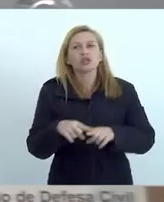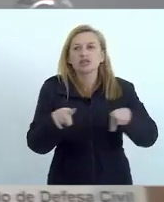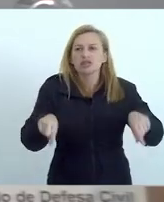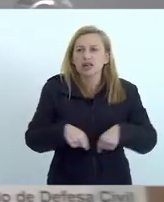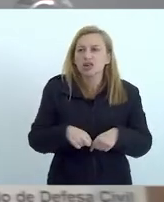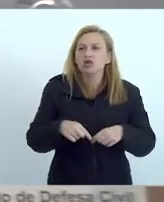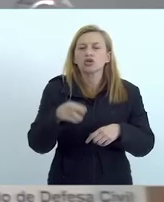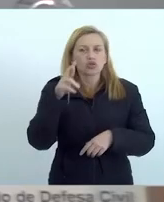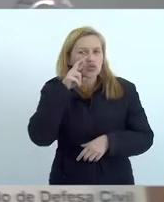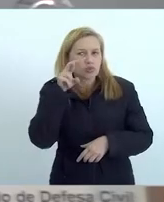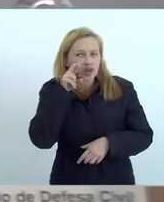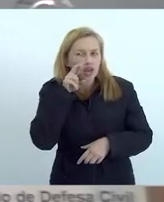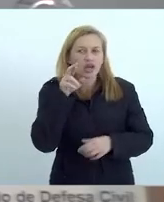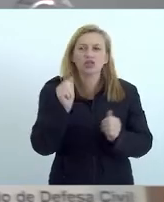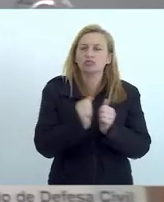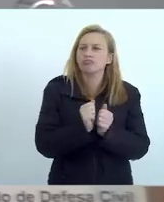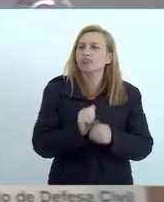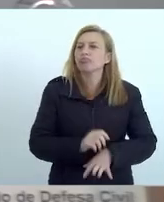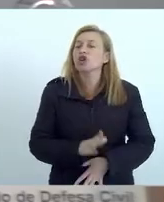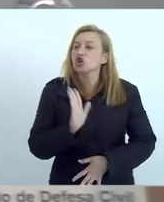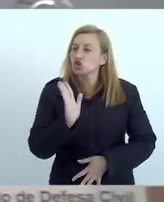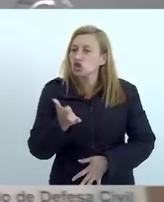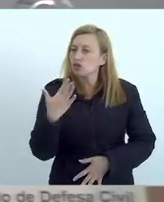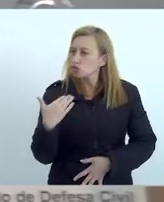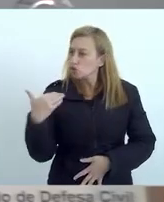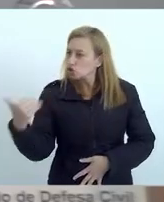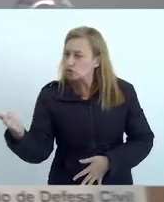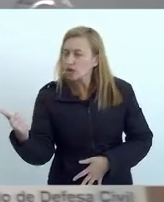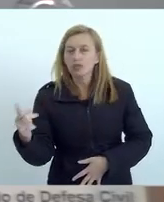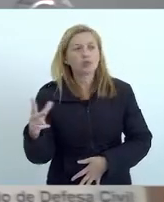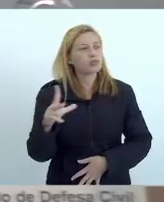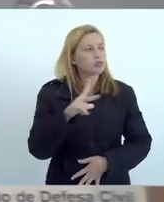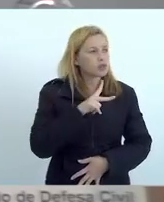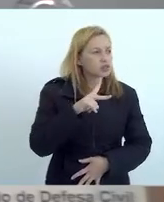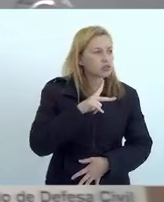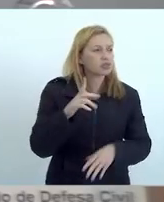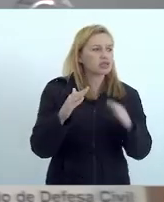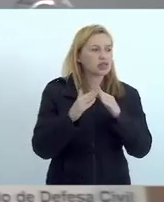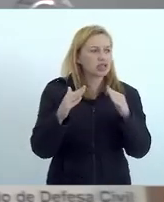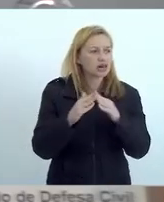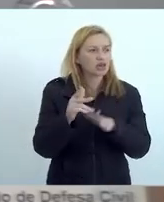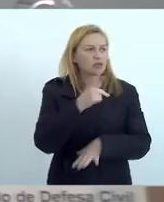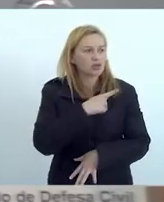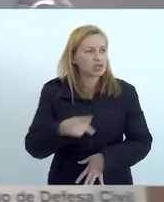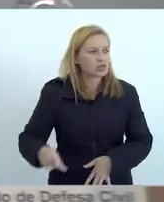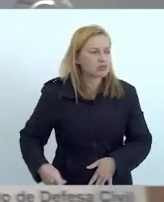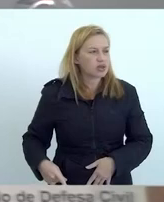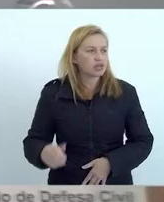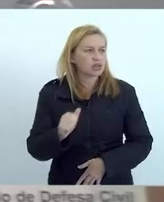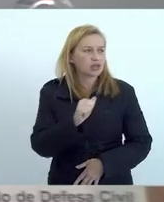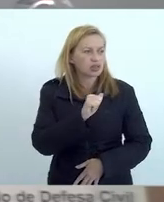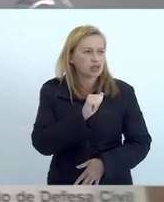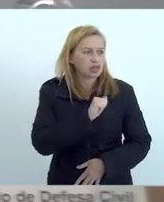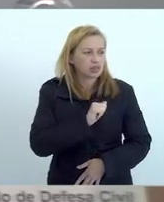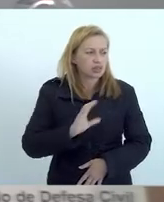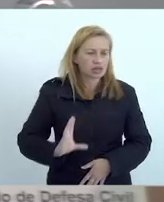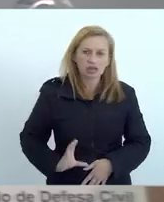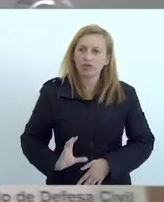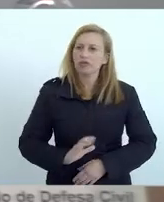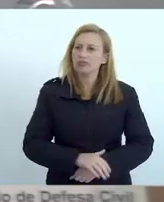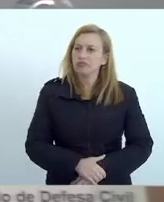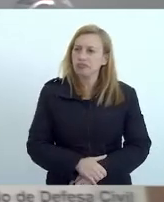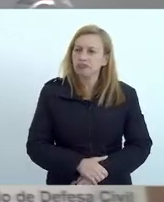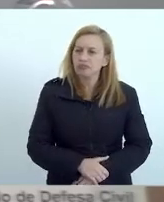com deputado rosenverg Reis que eu já fui chamado pessoalmente nessa casa pelo presidente da Assembleia Legislativa